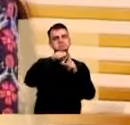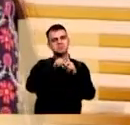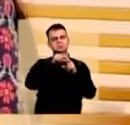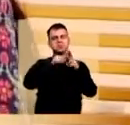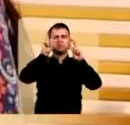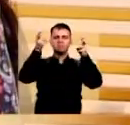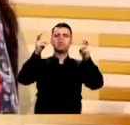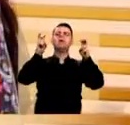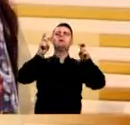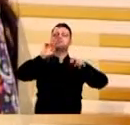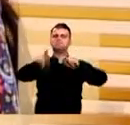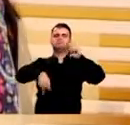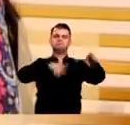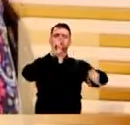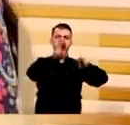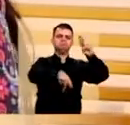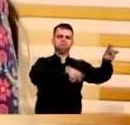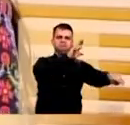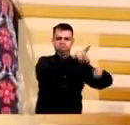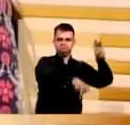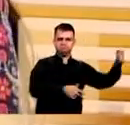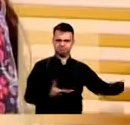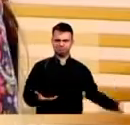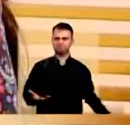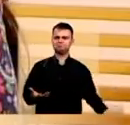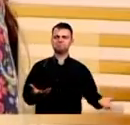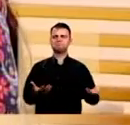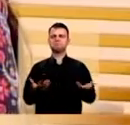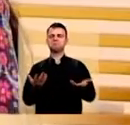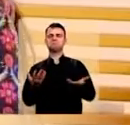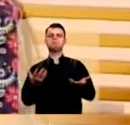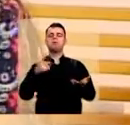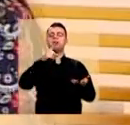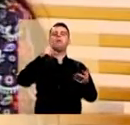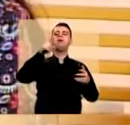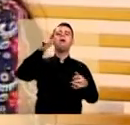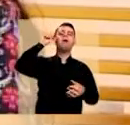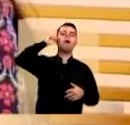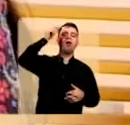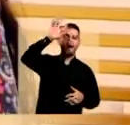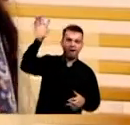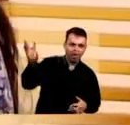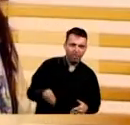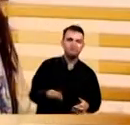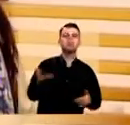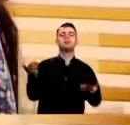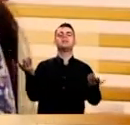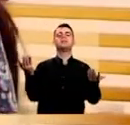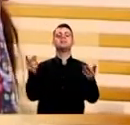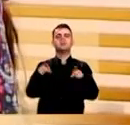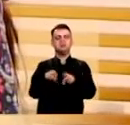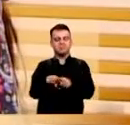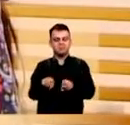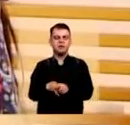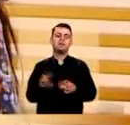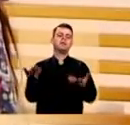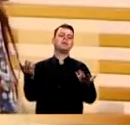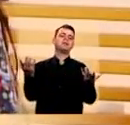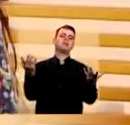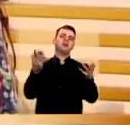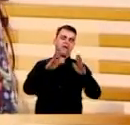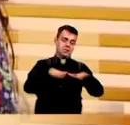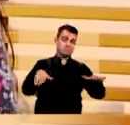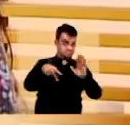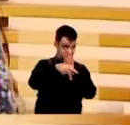ter temas diferentes também. Tem isso. Então a gente já trabalhou com literatura africana para crianças, aí já teve